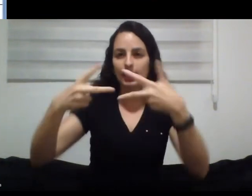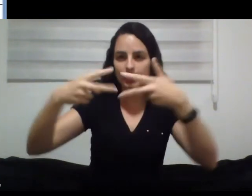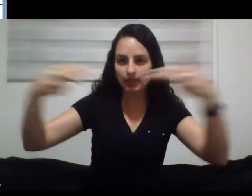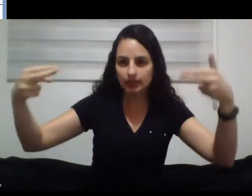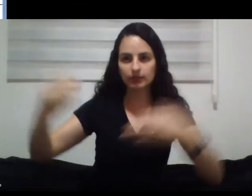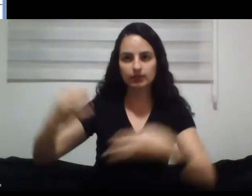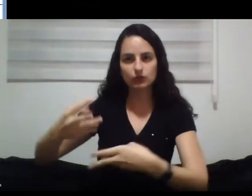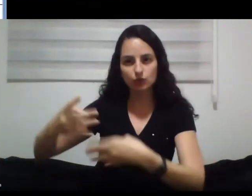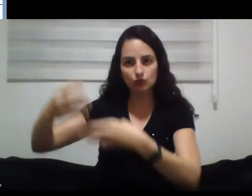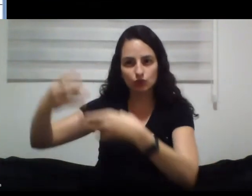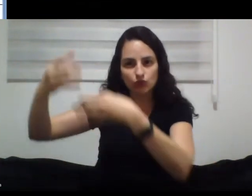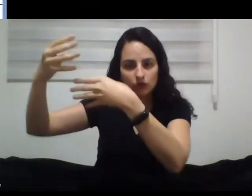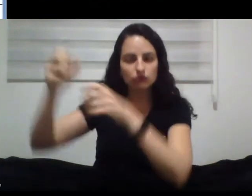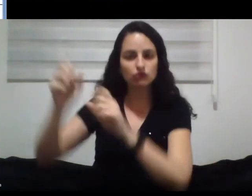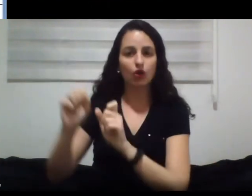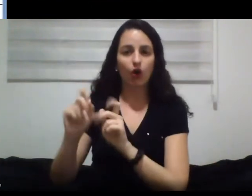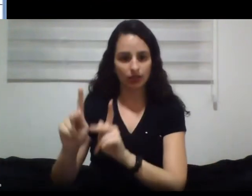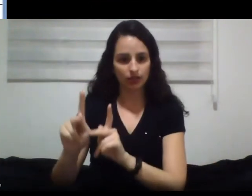pino.